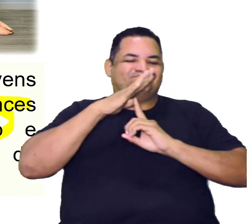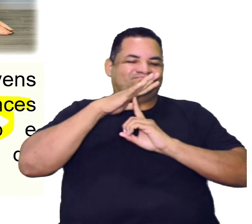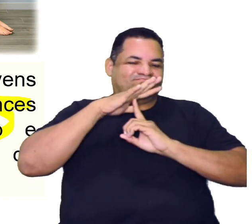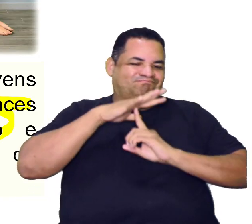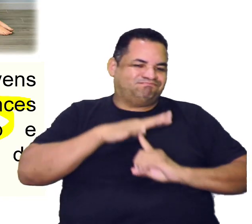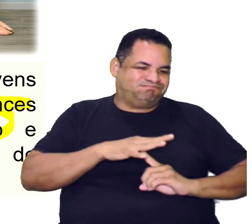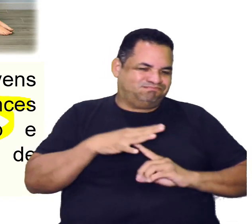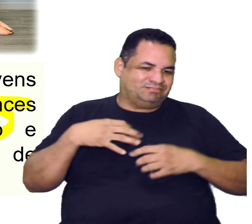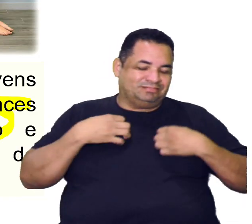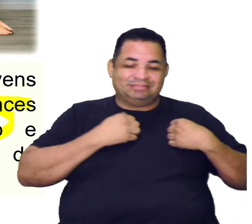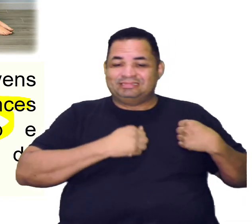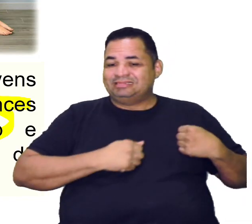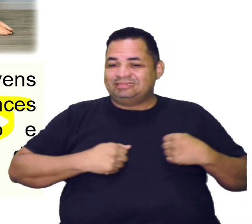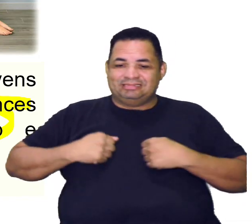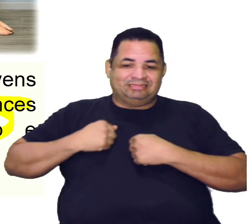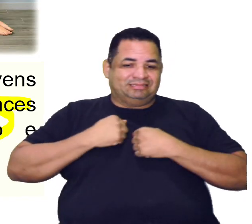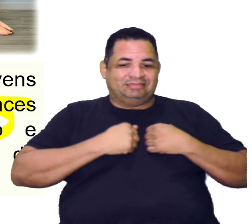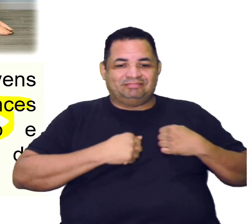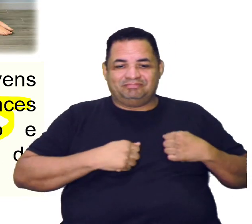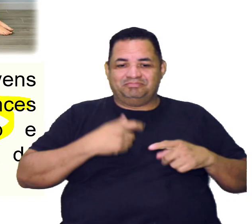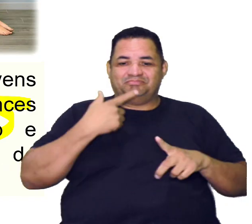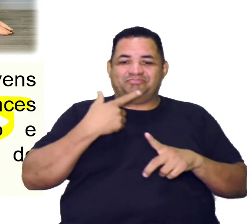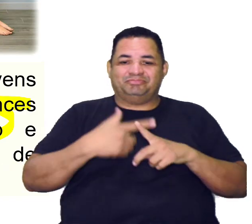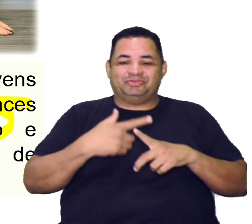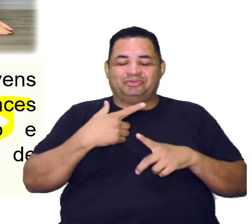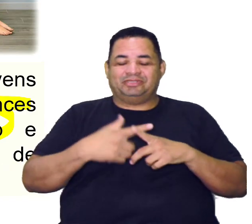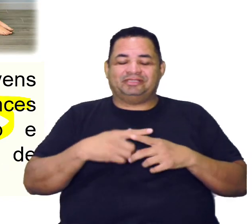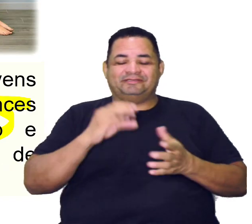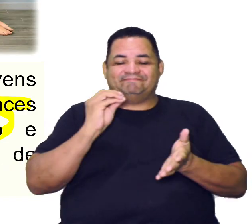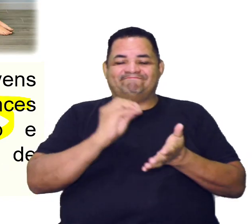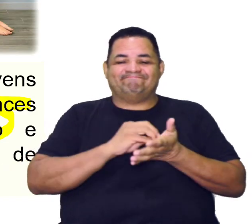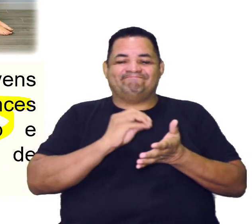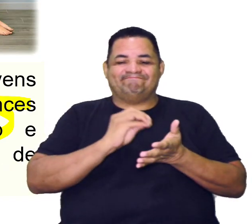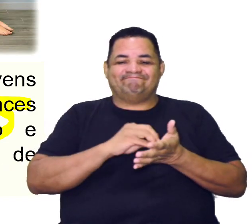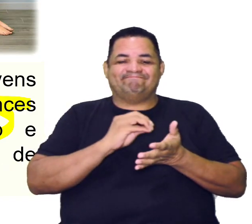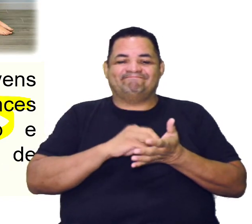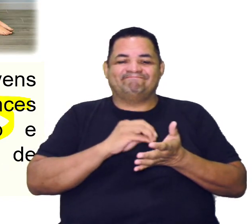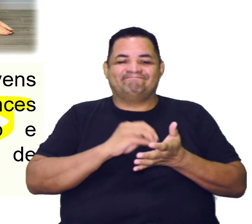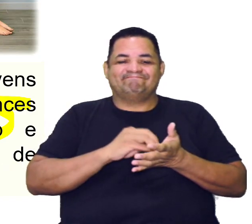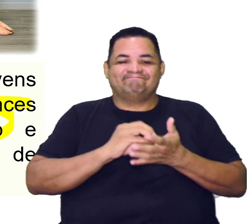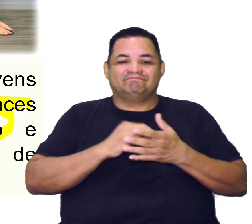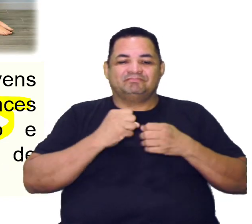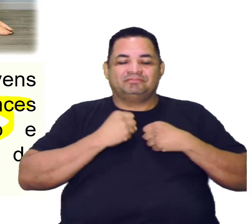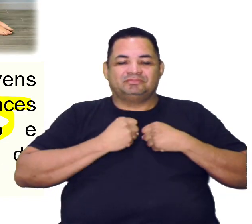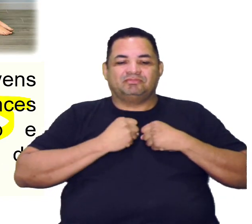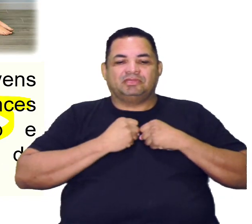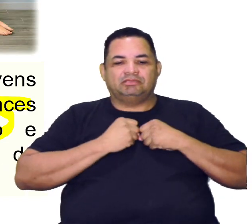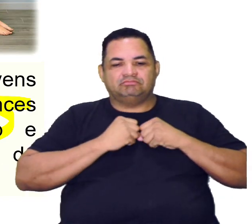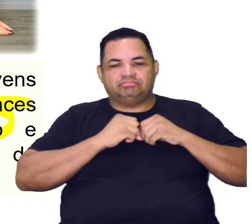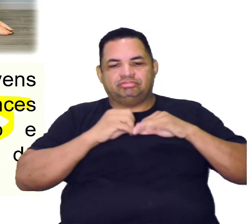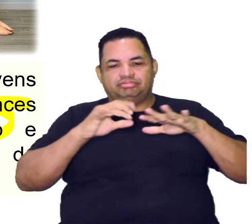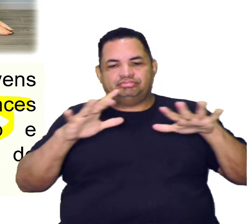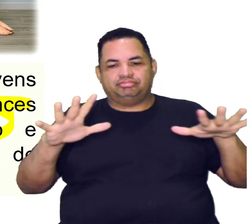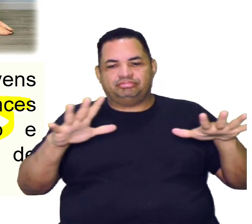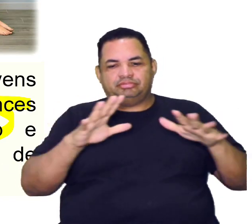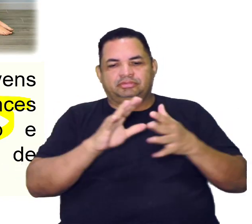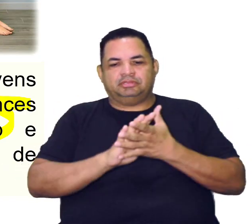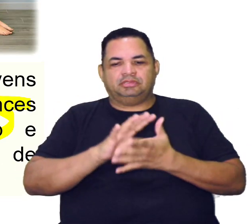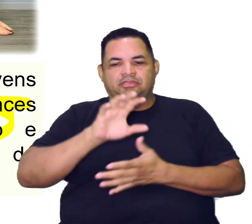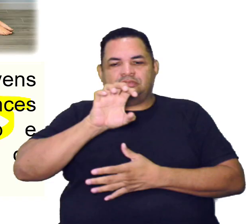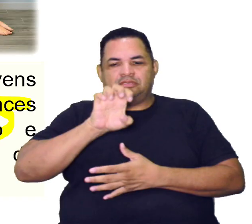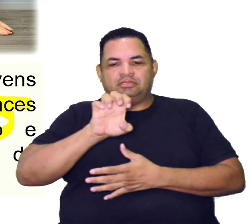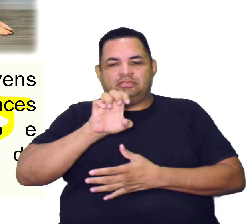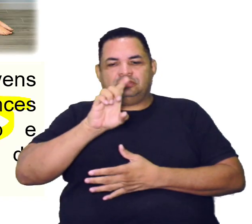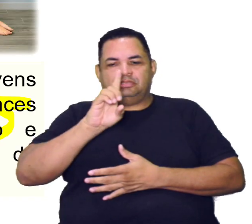de ansiedade, devido aí à falta de liberação de endorfinas. Ou seja, a